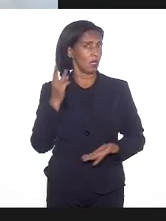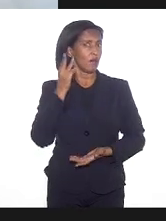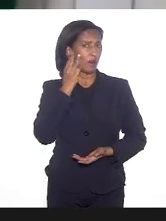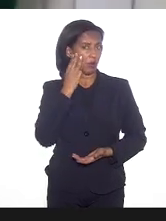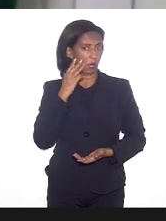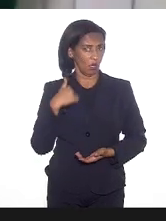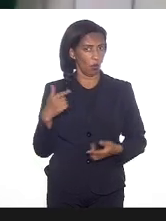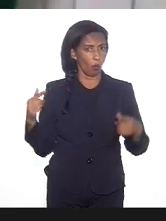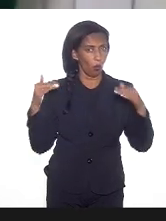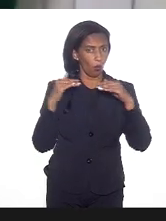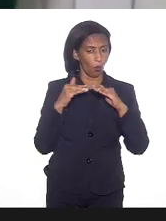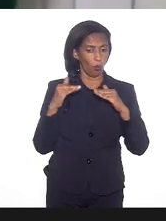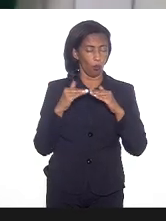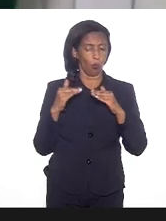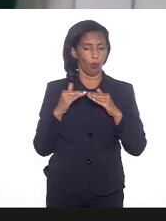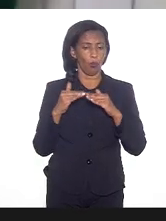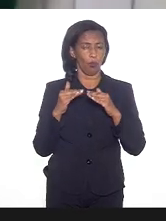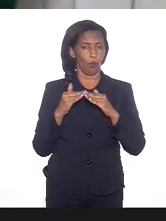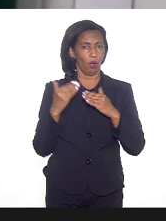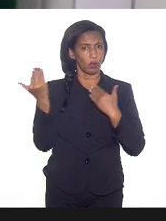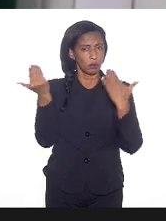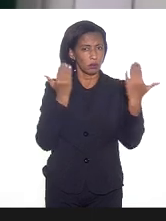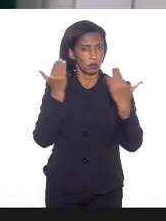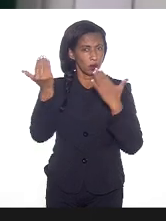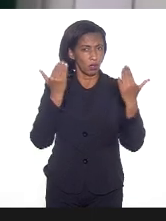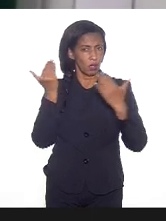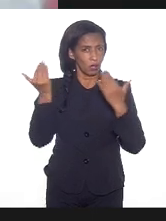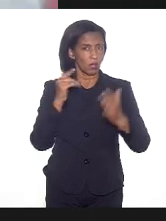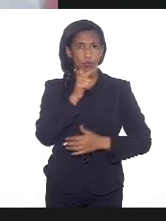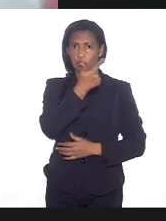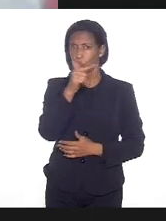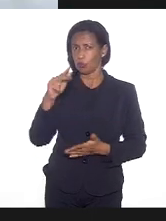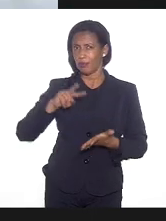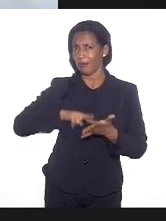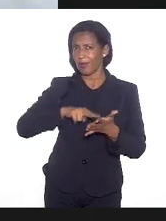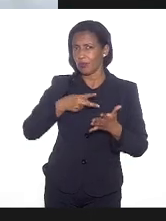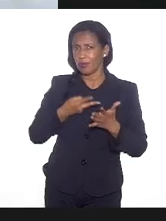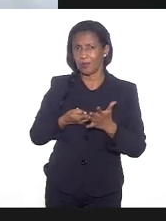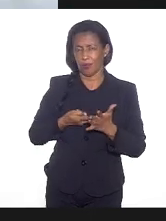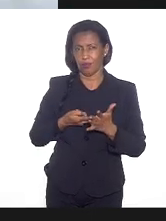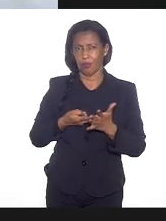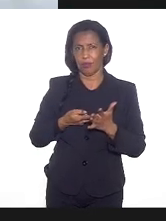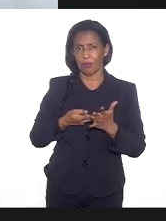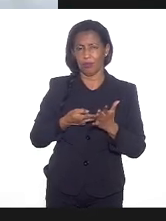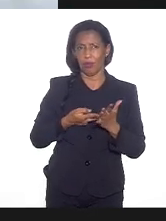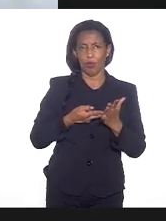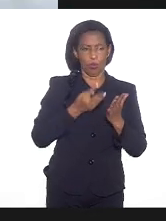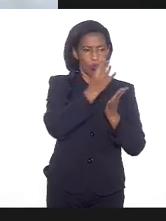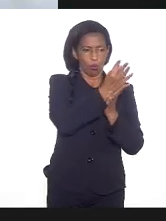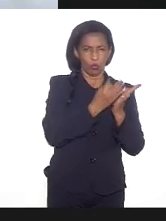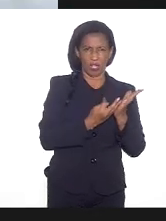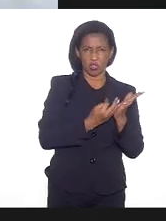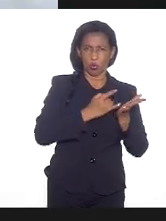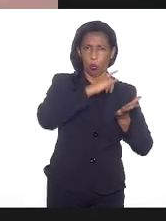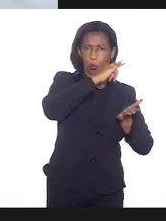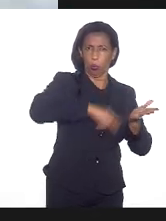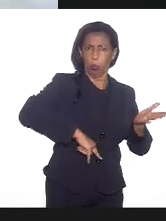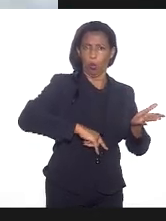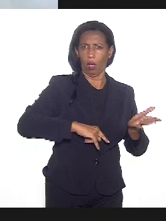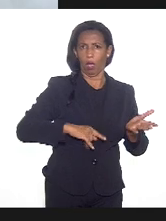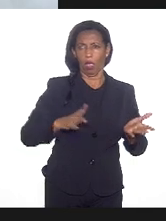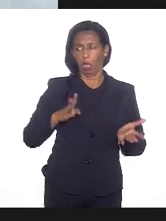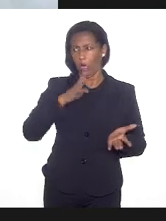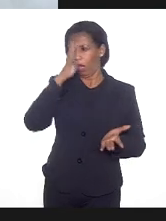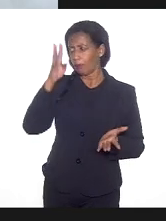concorda. Essa relação de não ter a tradução dos acordos é algo totalmente